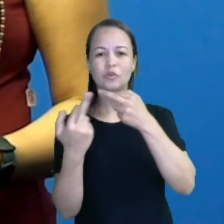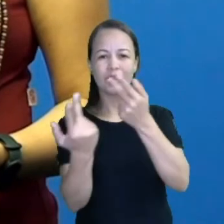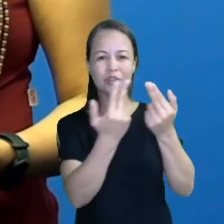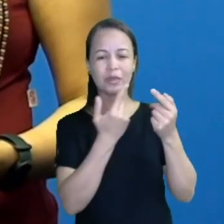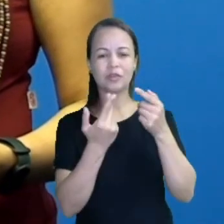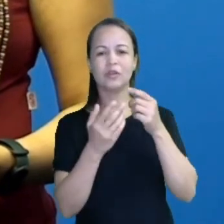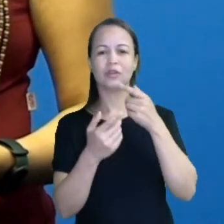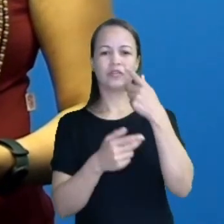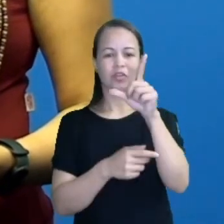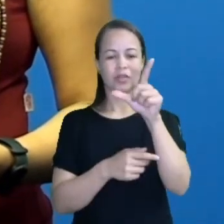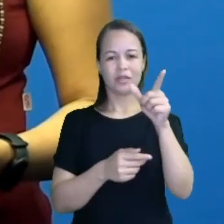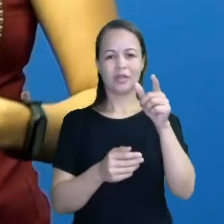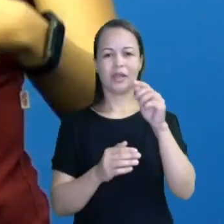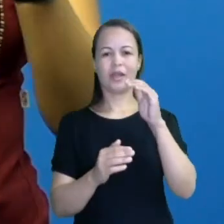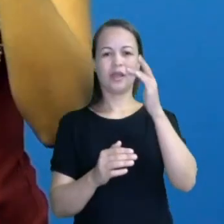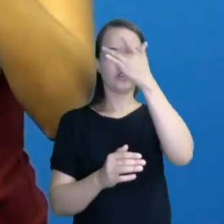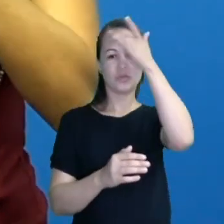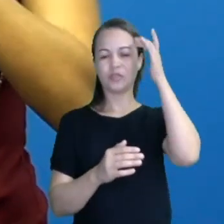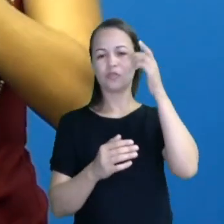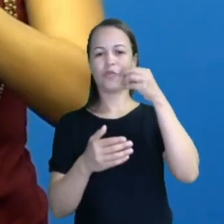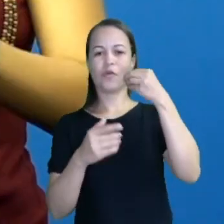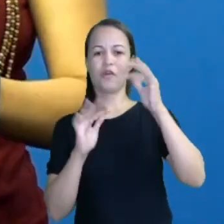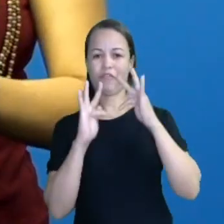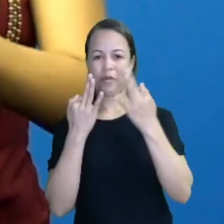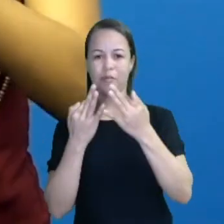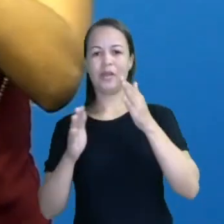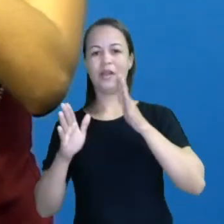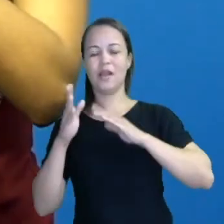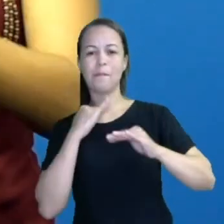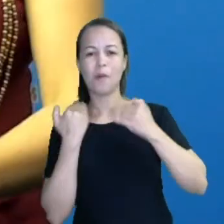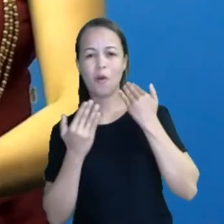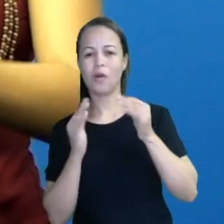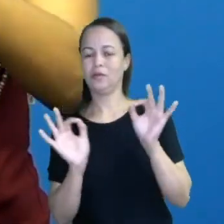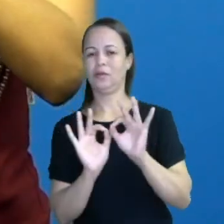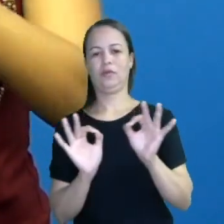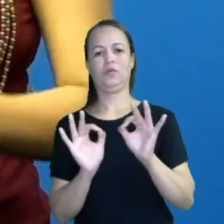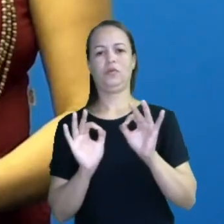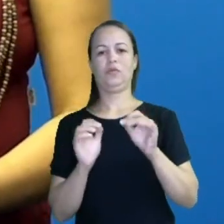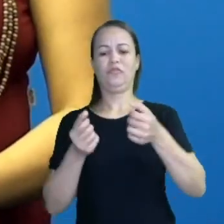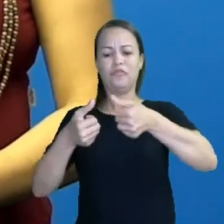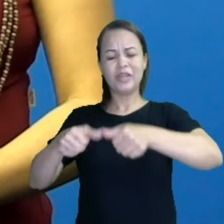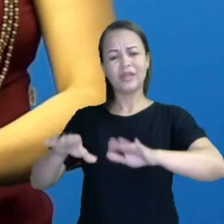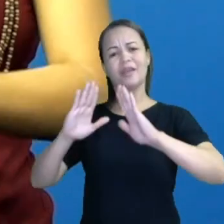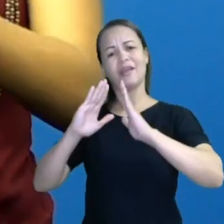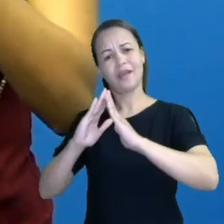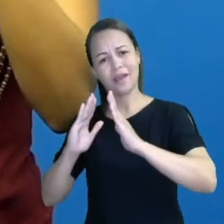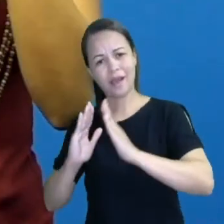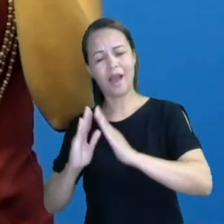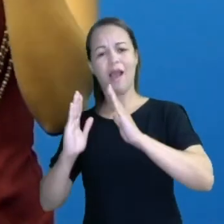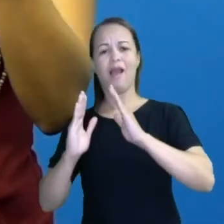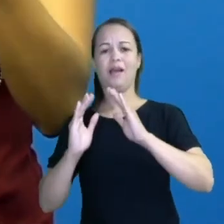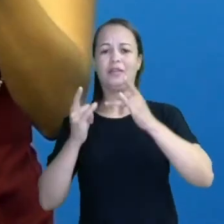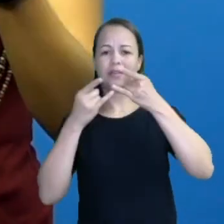alguém muito querido da sua família. Então, ó, se cuidem, se isolem, usem máscara,